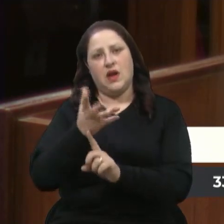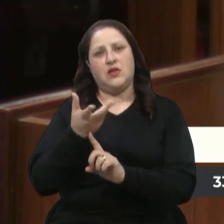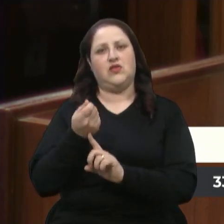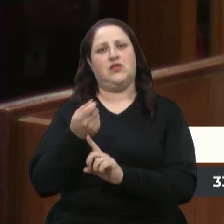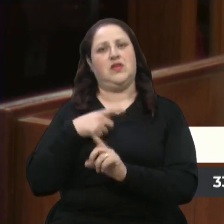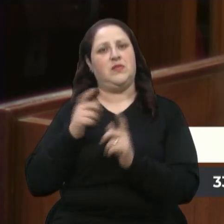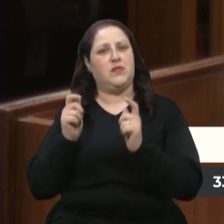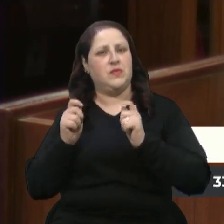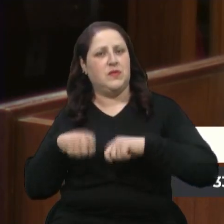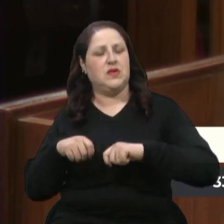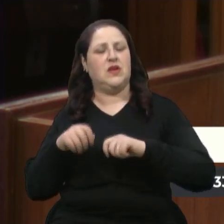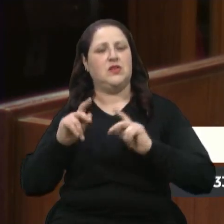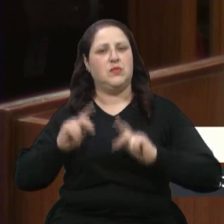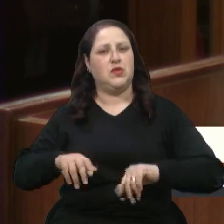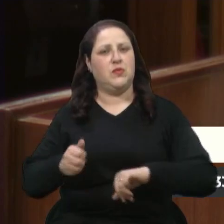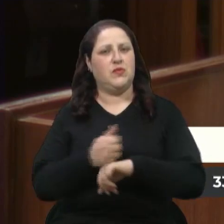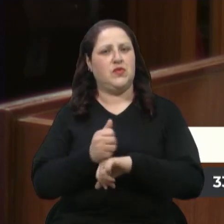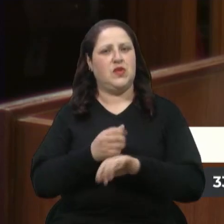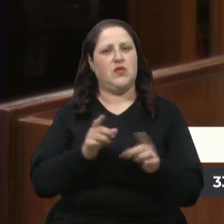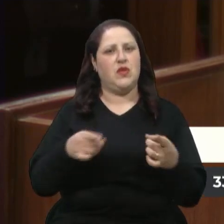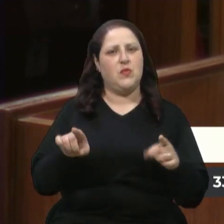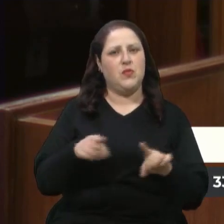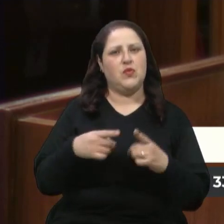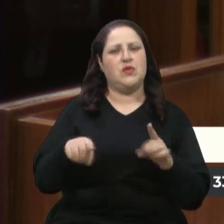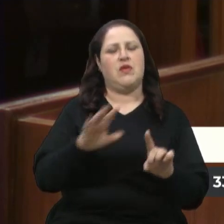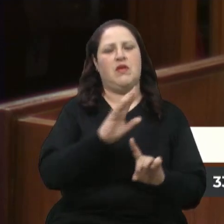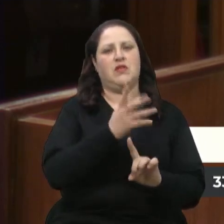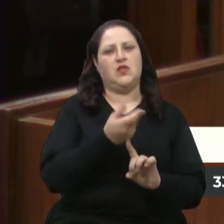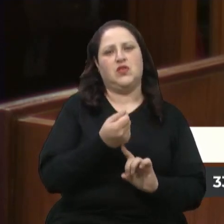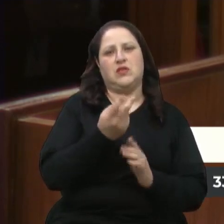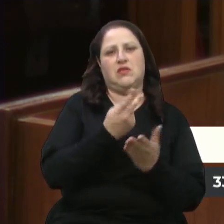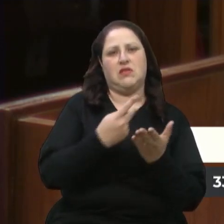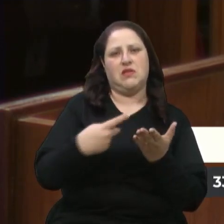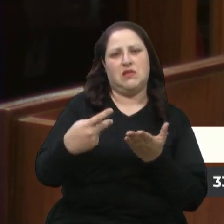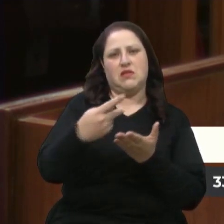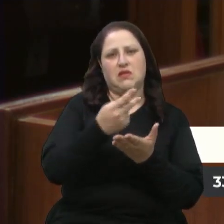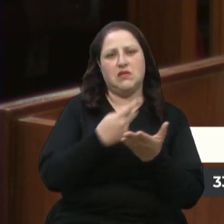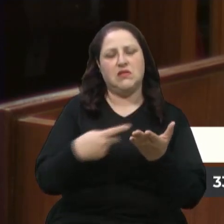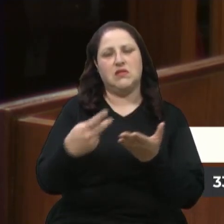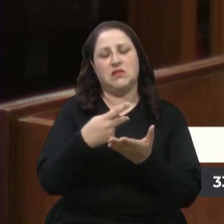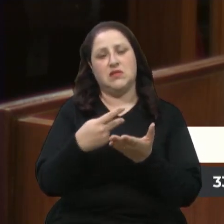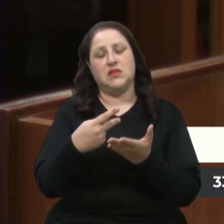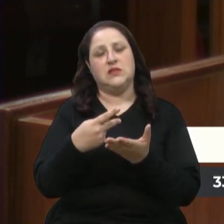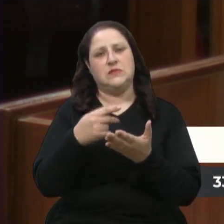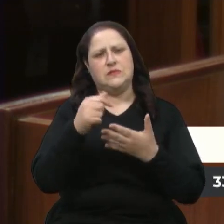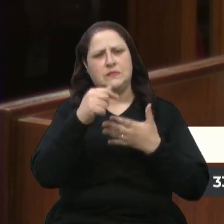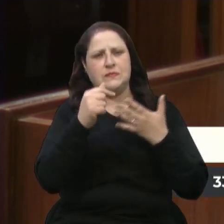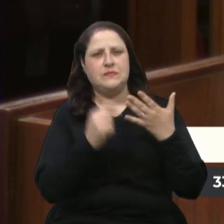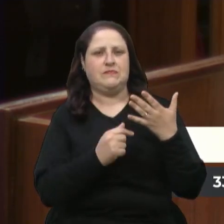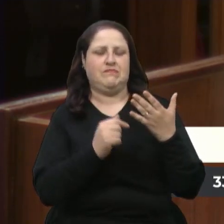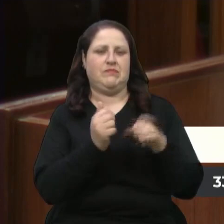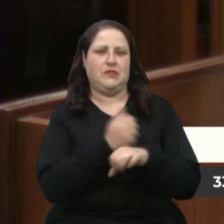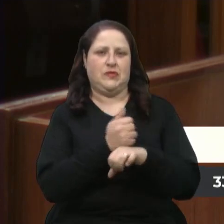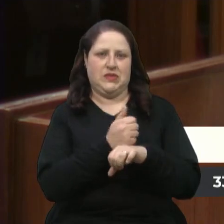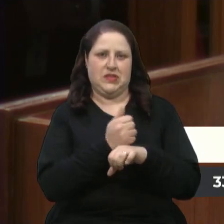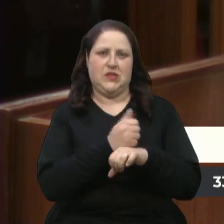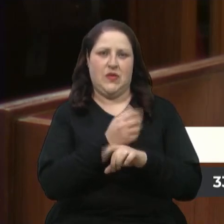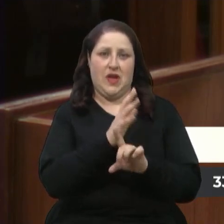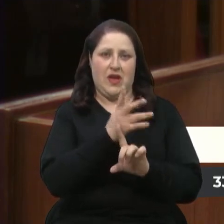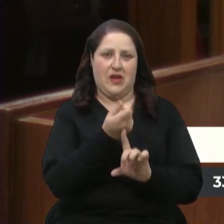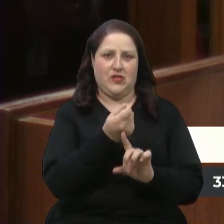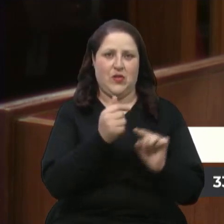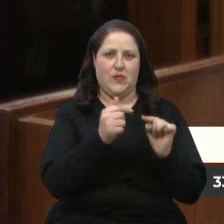potencialidades, músicos, artistas, desenhistas, né? Enfim, que precisam disso, e